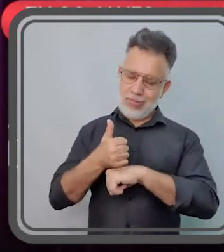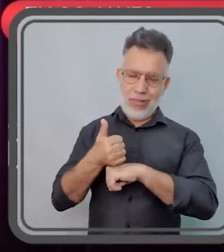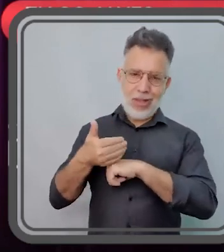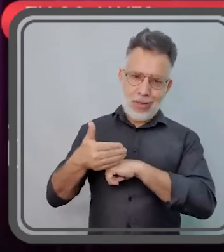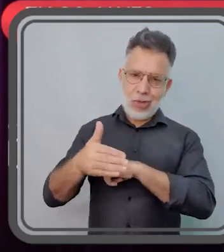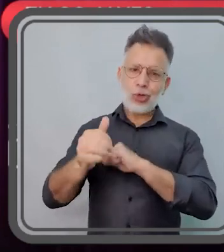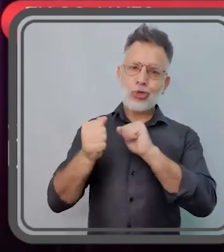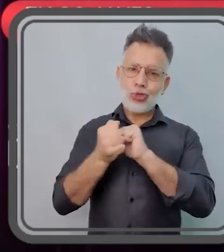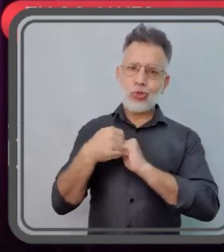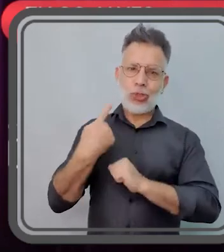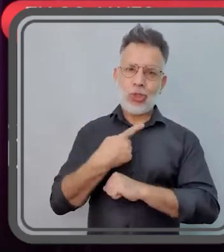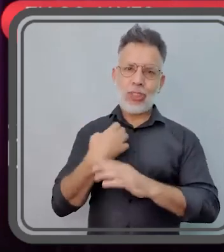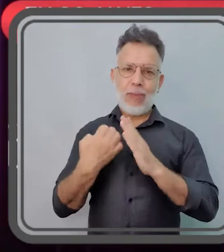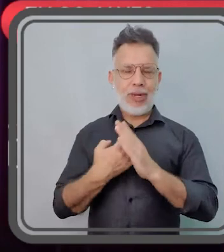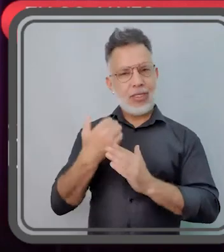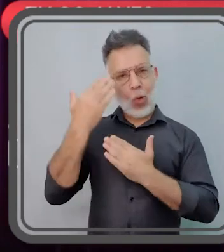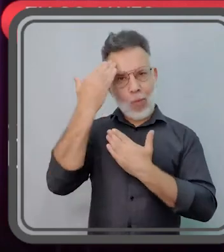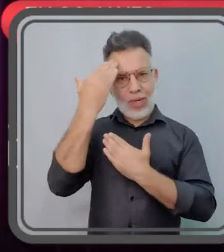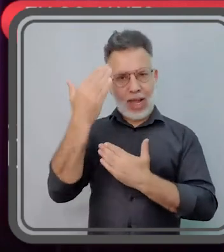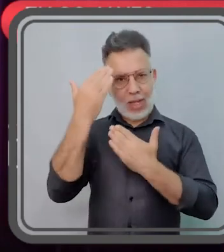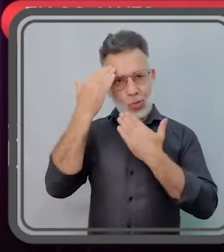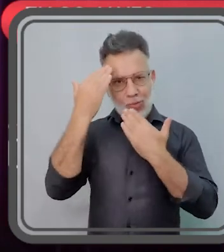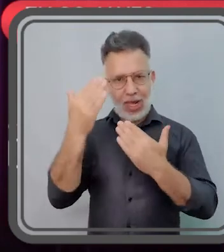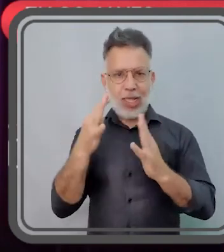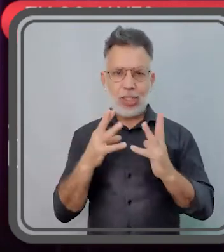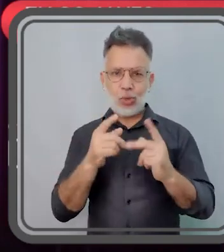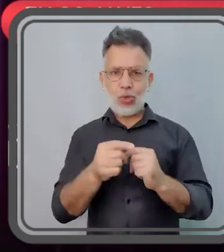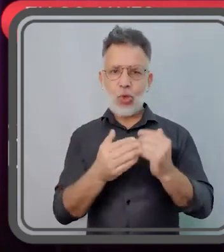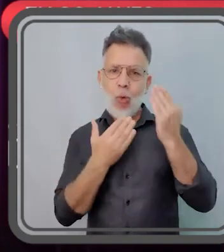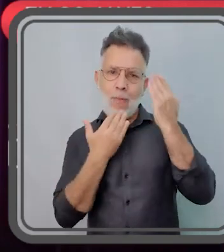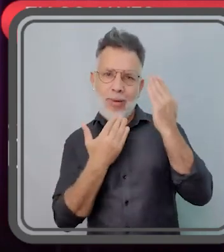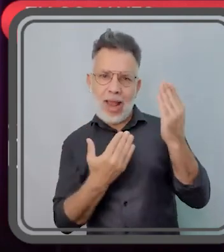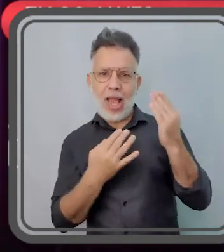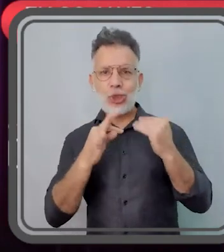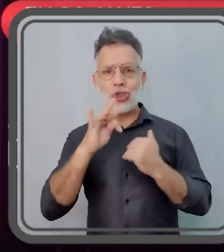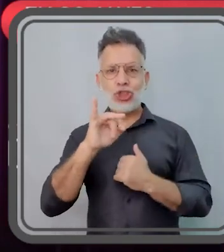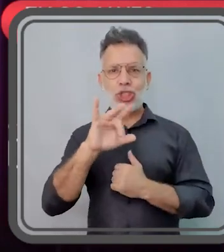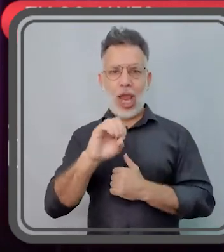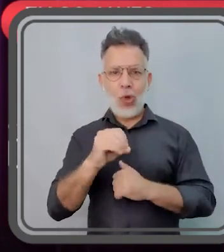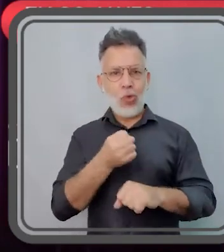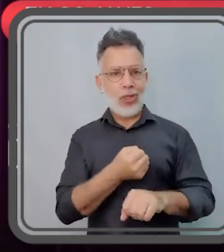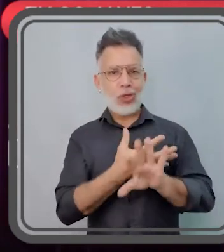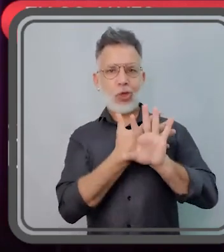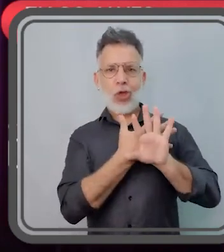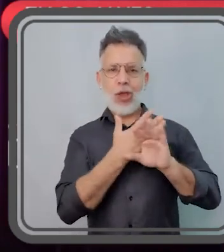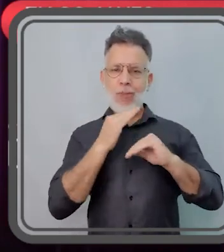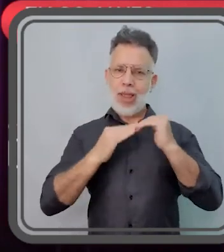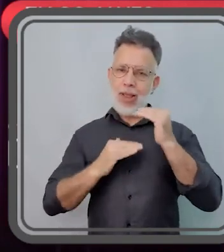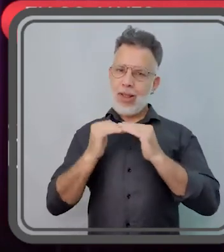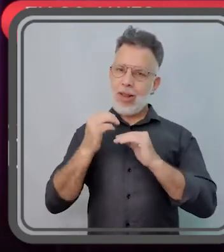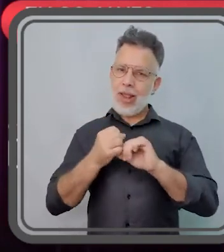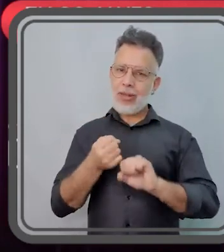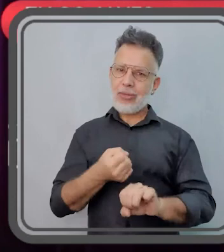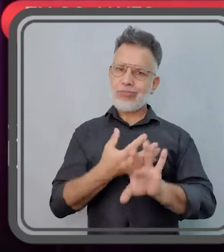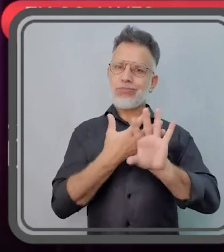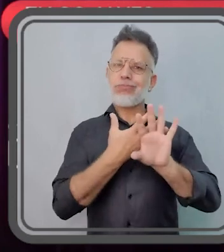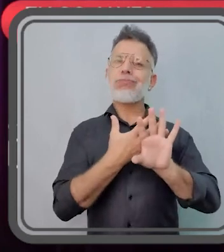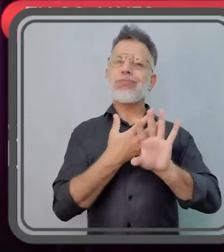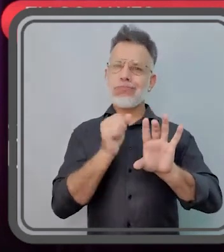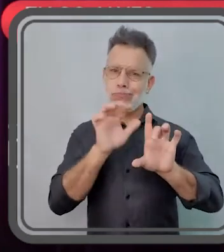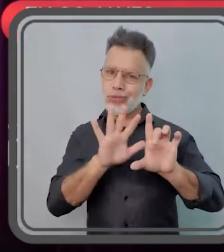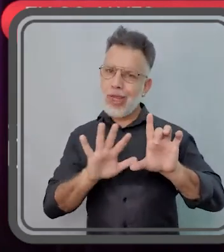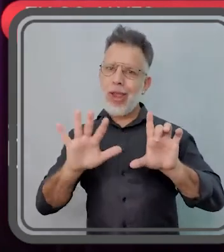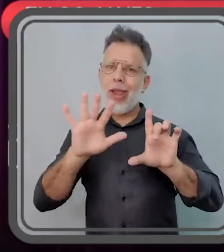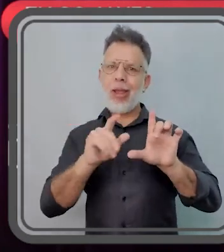tá? Obrigado, obrigado a todos. Obrigado, Thiago e Intalks, para criar essa plataforma para fazer esse